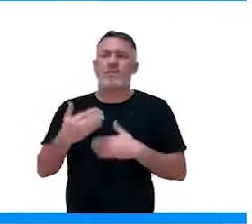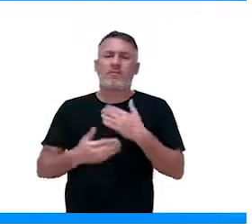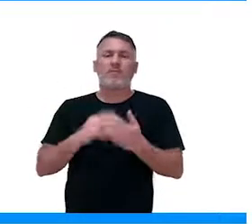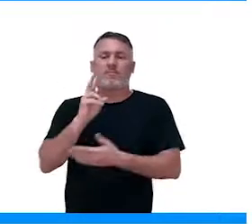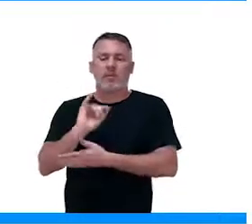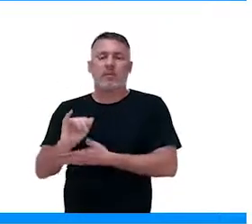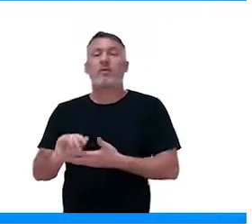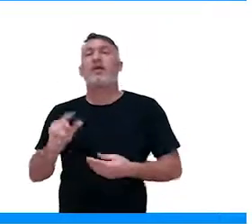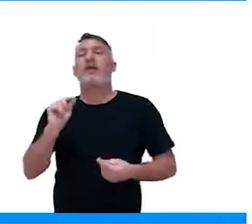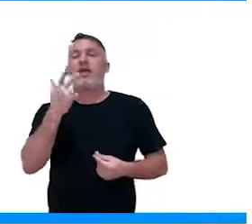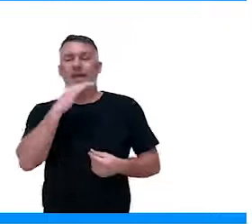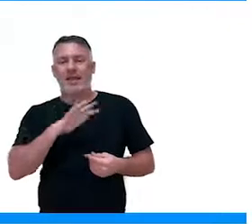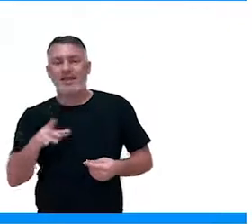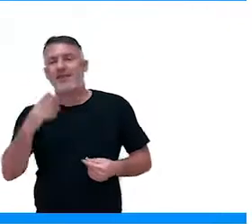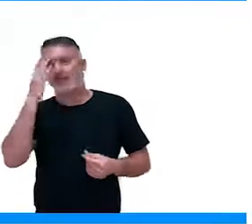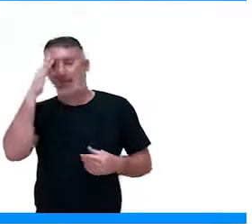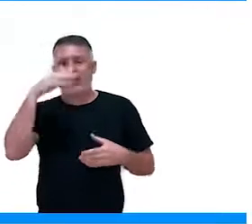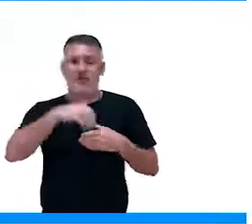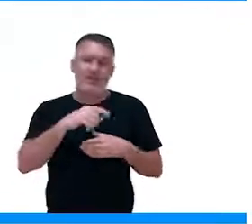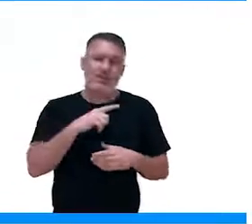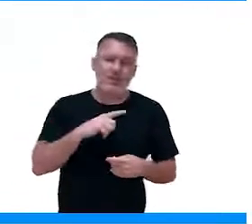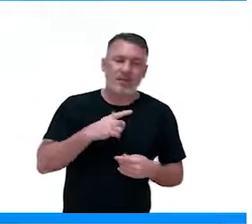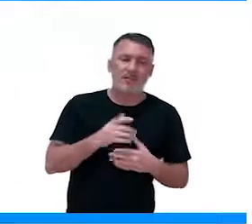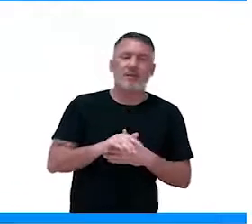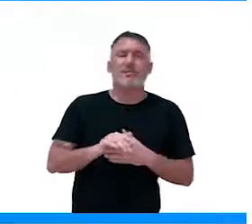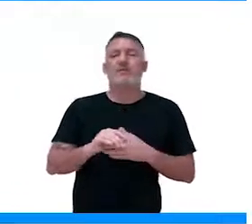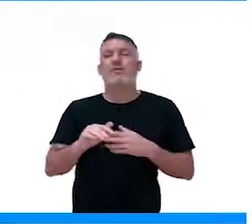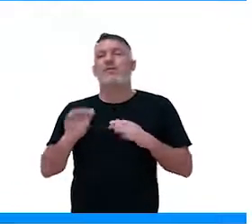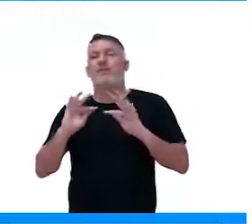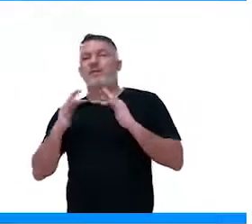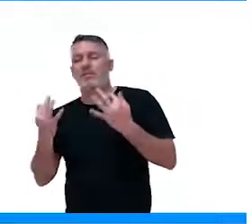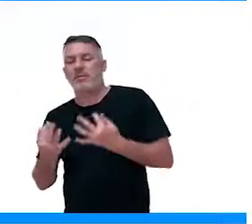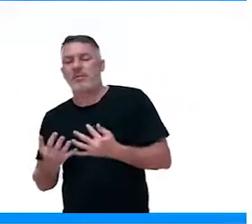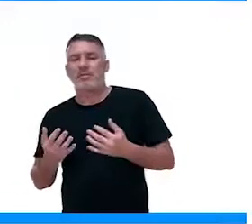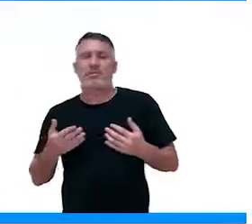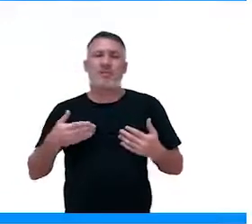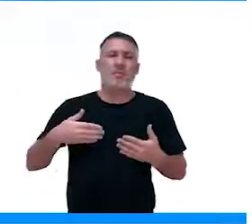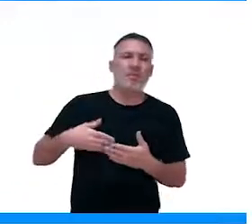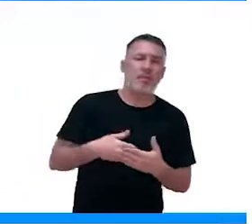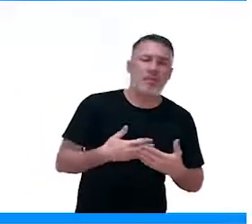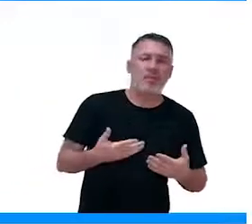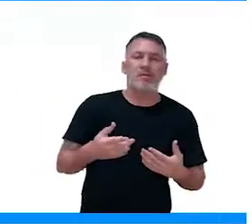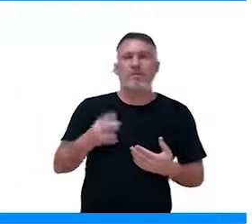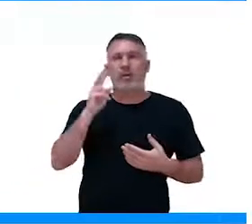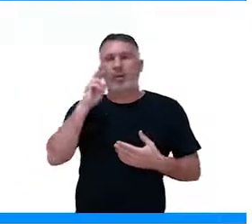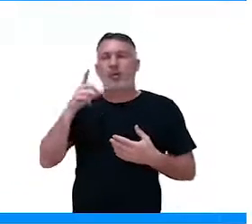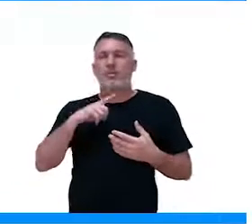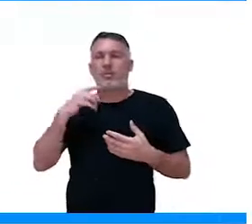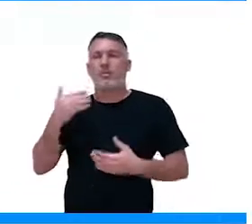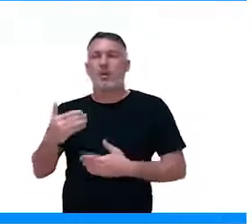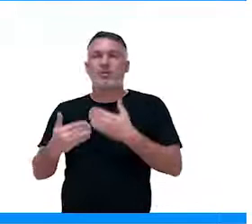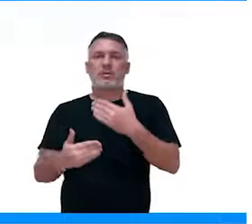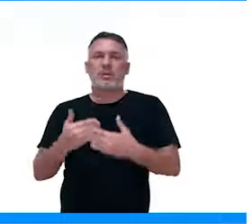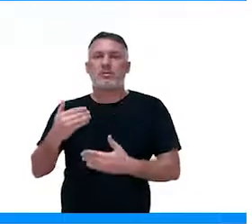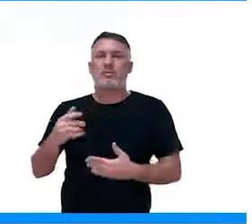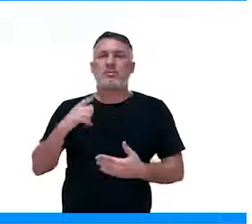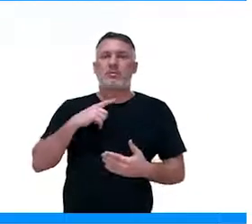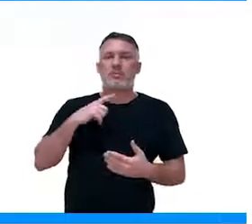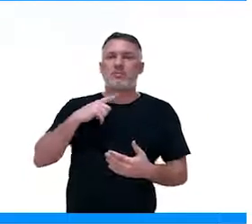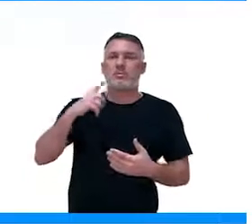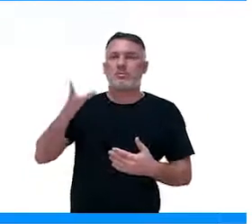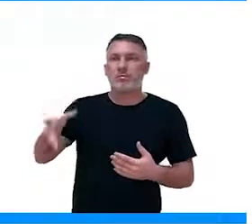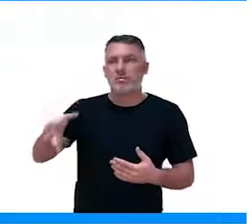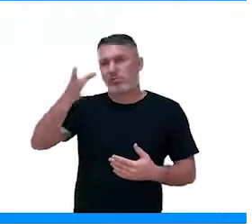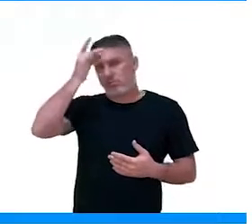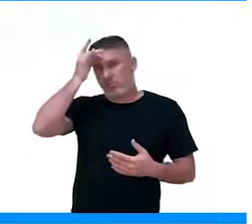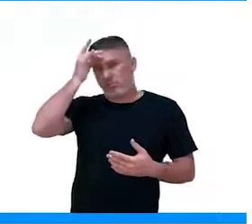desenvolver isso, né? E quem tem criança, né, já tem parente, bebê, vê esse processo aí de